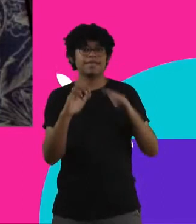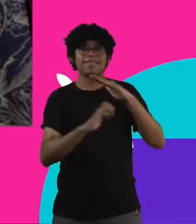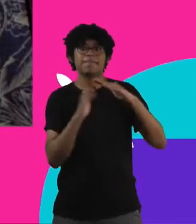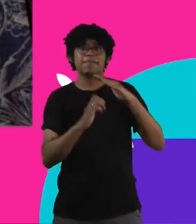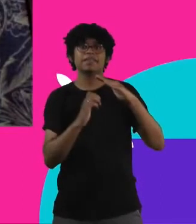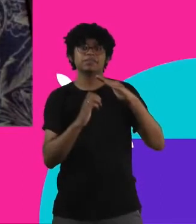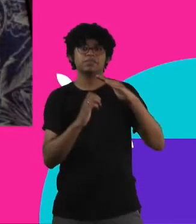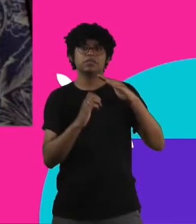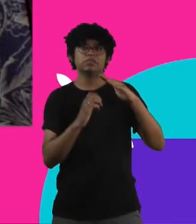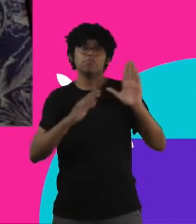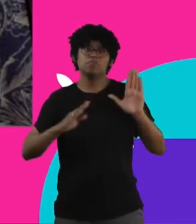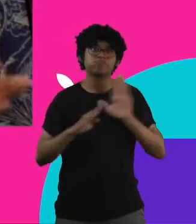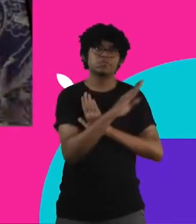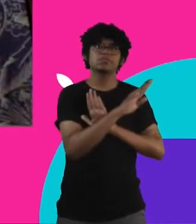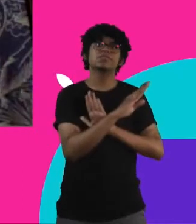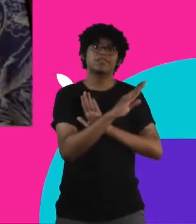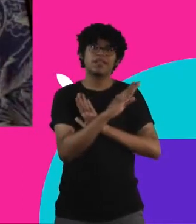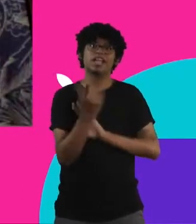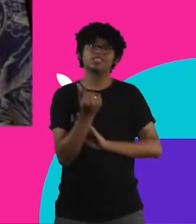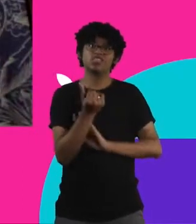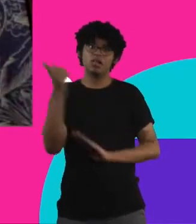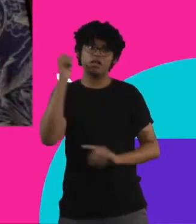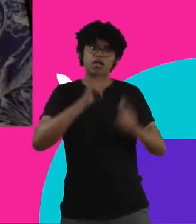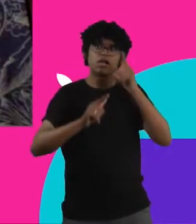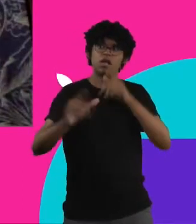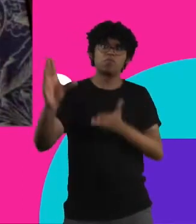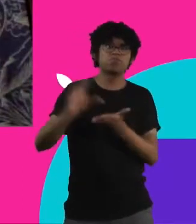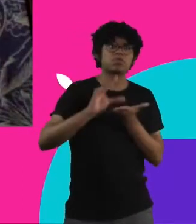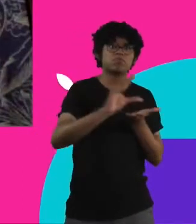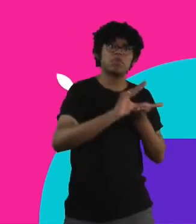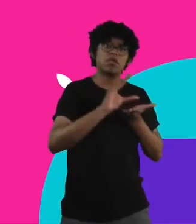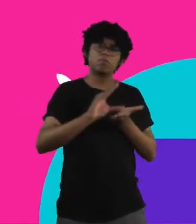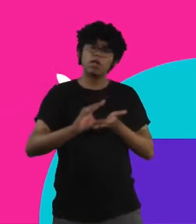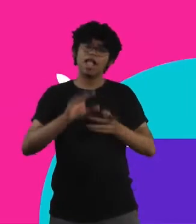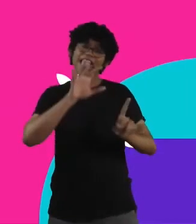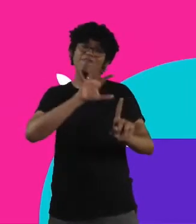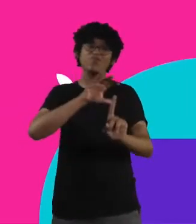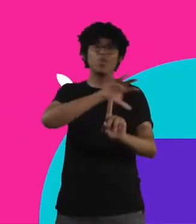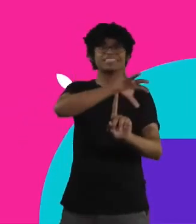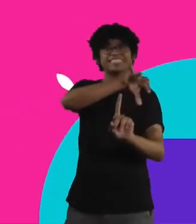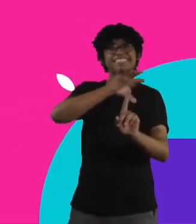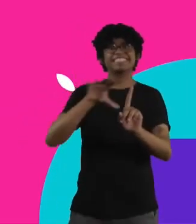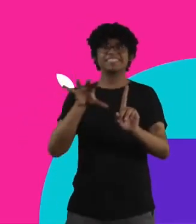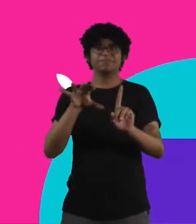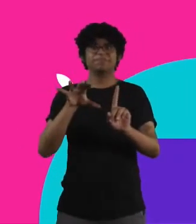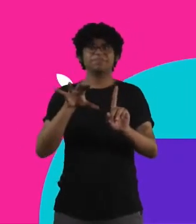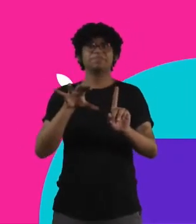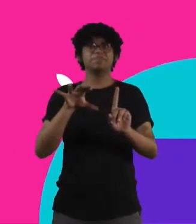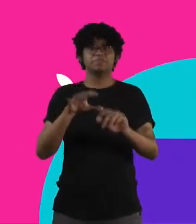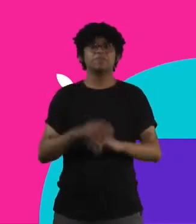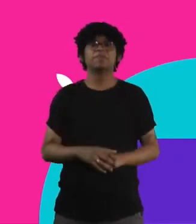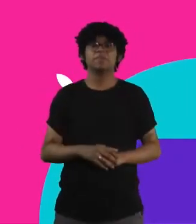e, consequentemente, faturando mais, ele consegue influenciar em todo o entorno. Então, se